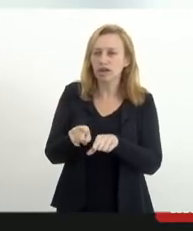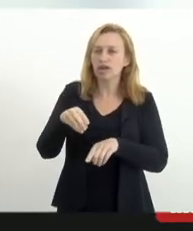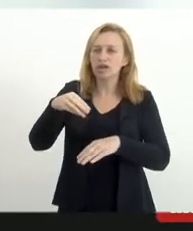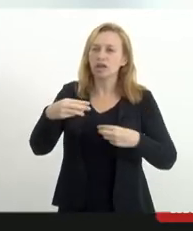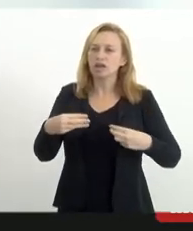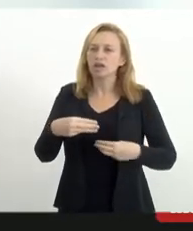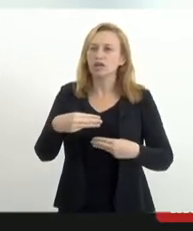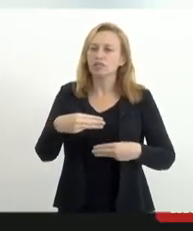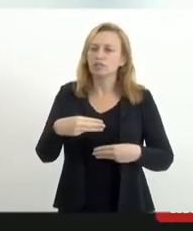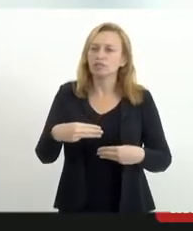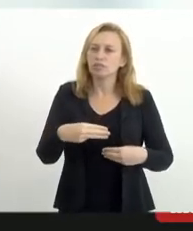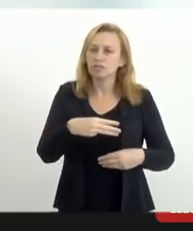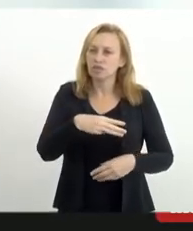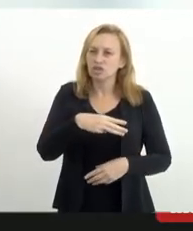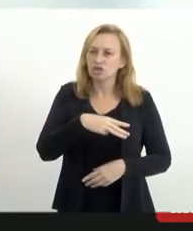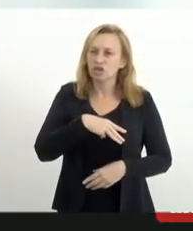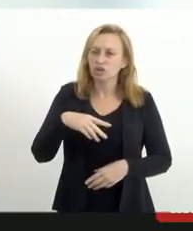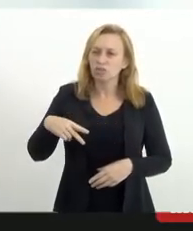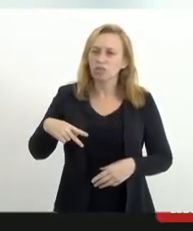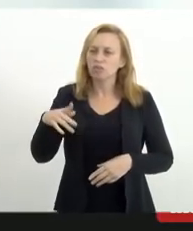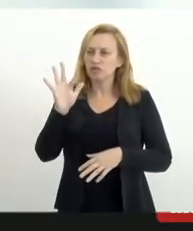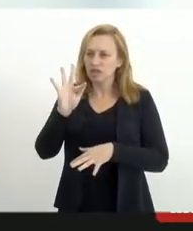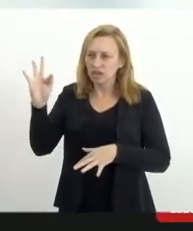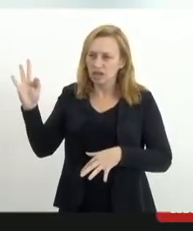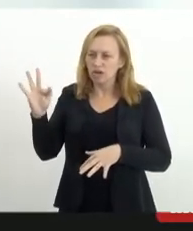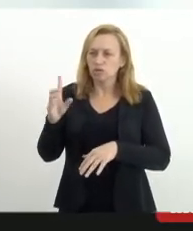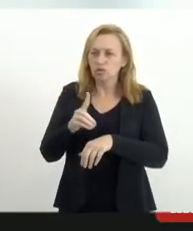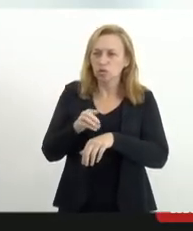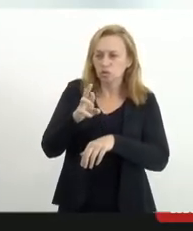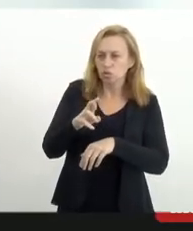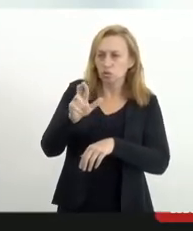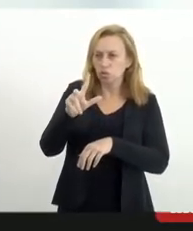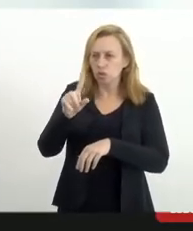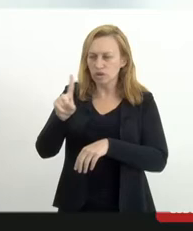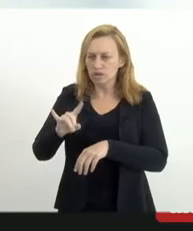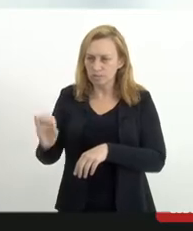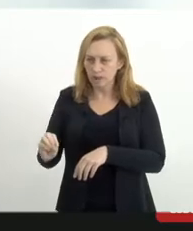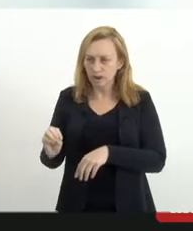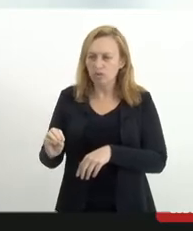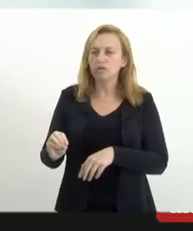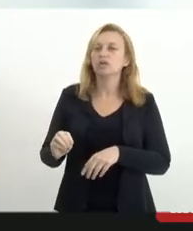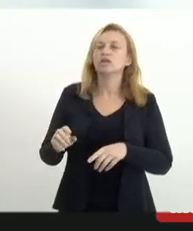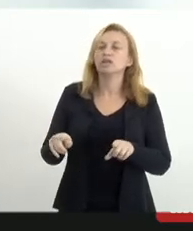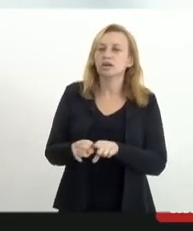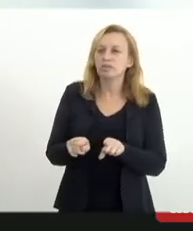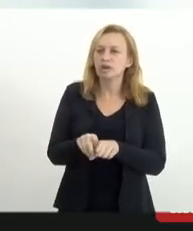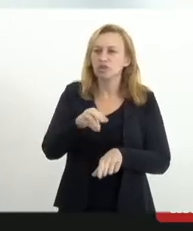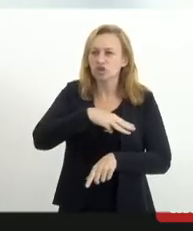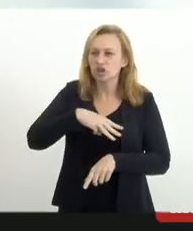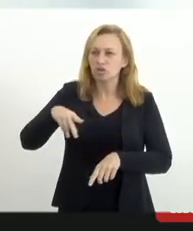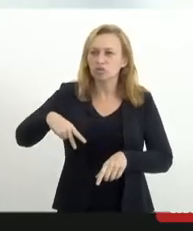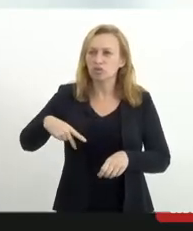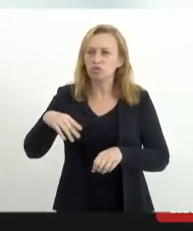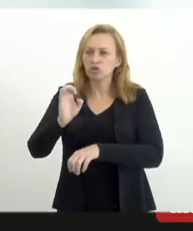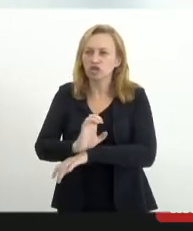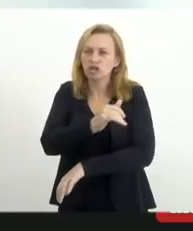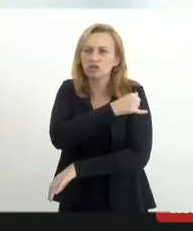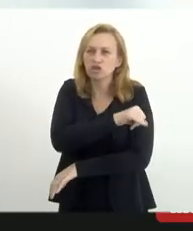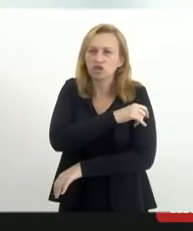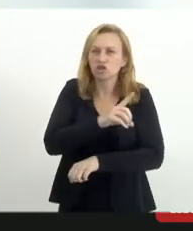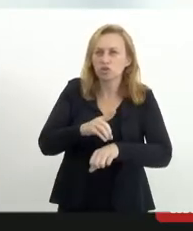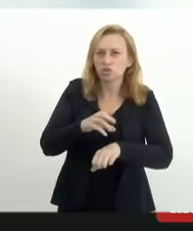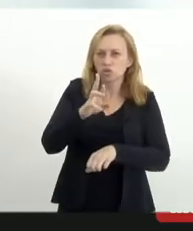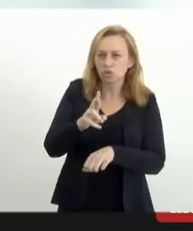do procurador Dr. Luiz Cláudio Leivas, do Ministério Público do Estado do Rio de Janeiro, a